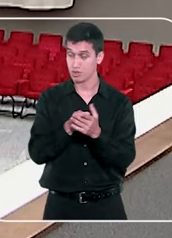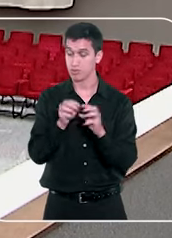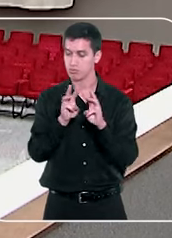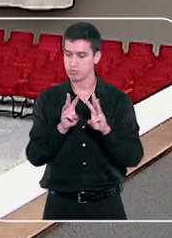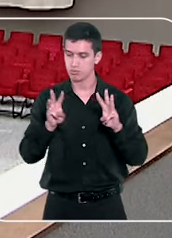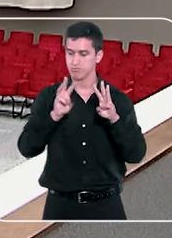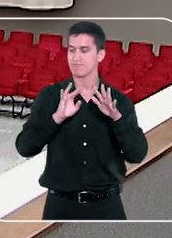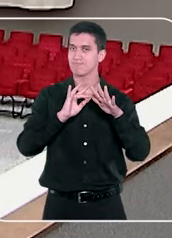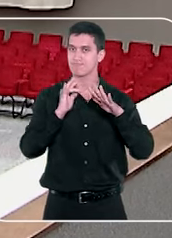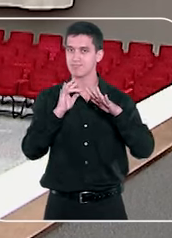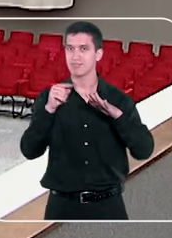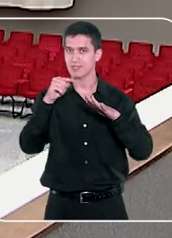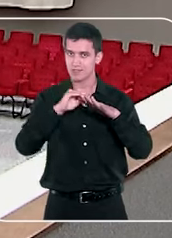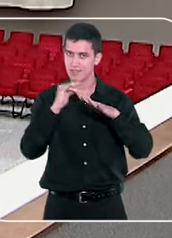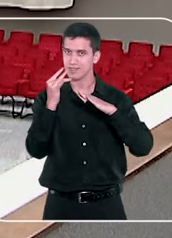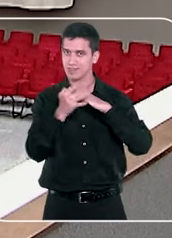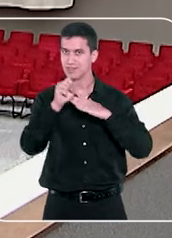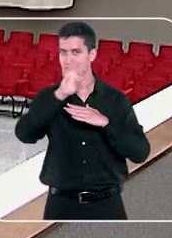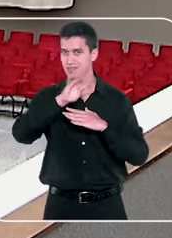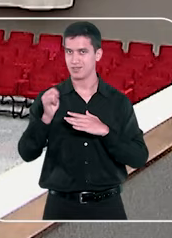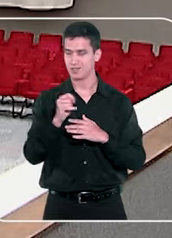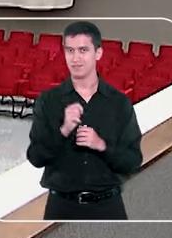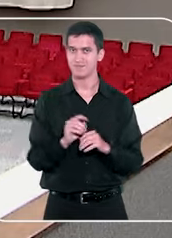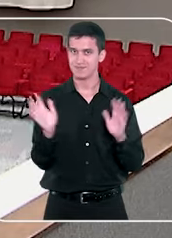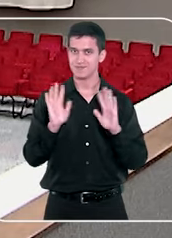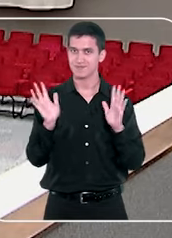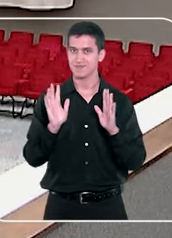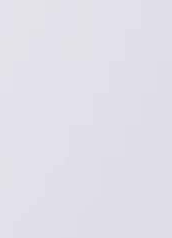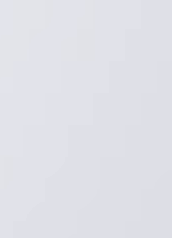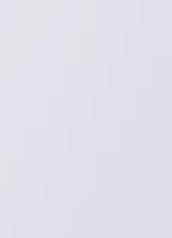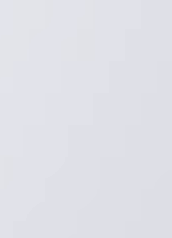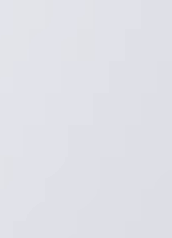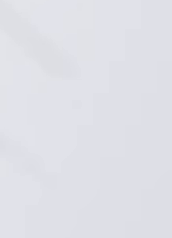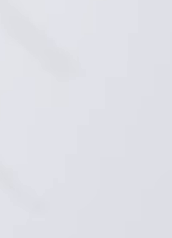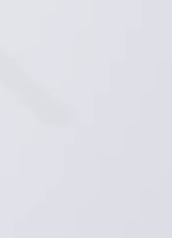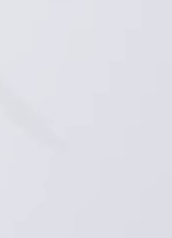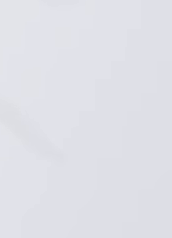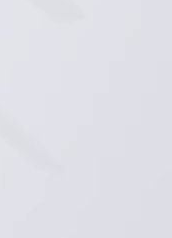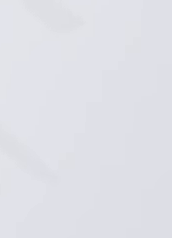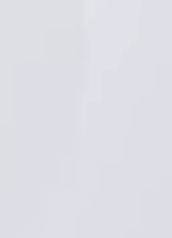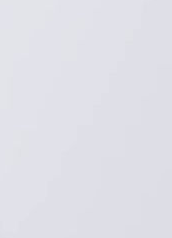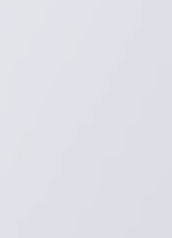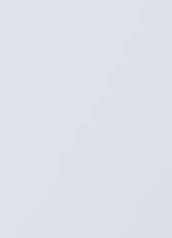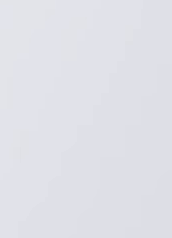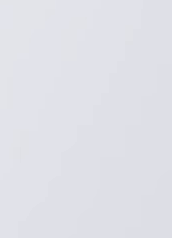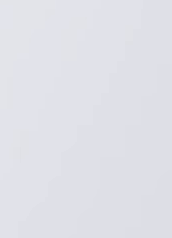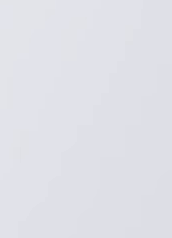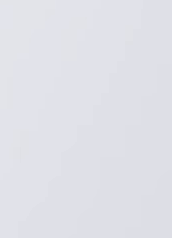site do STJ e nas nossas redes sociais. Até a próxima!